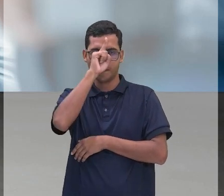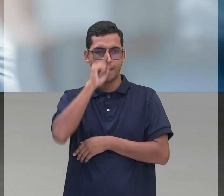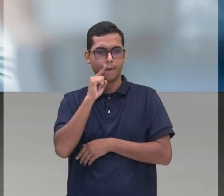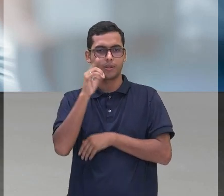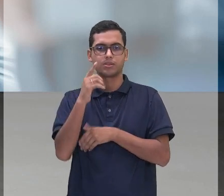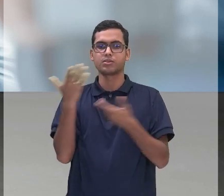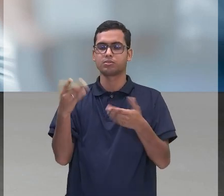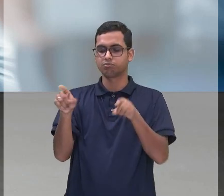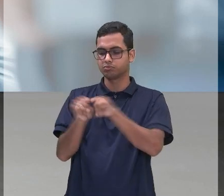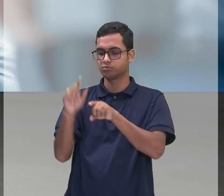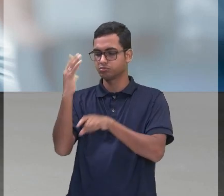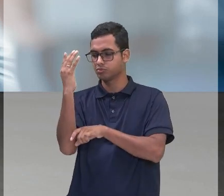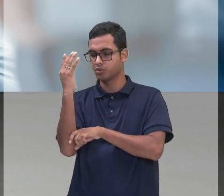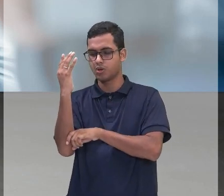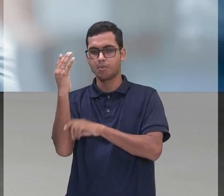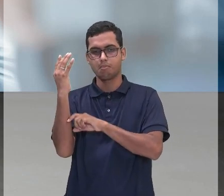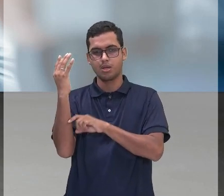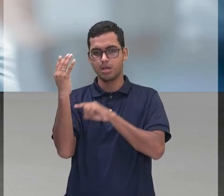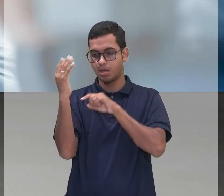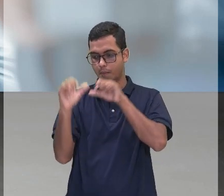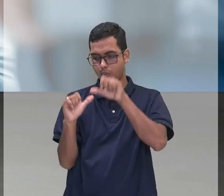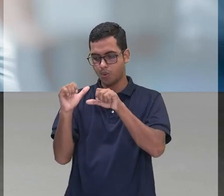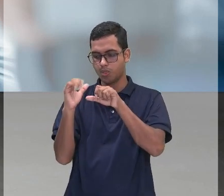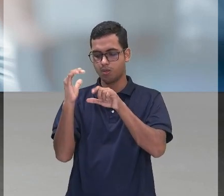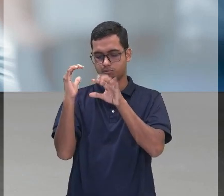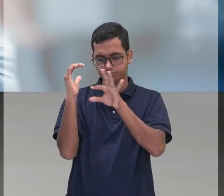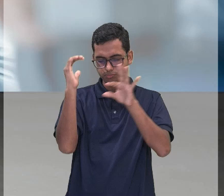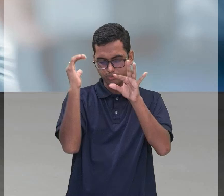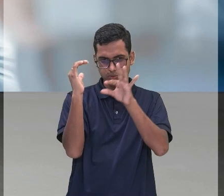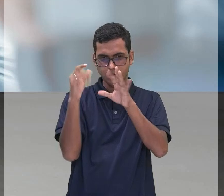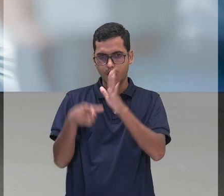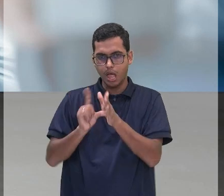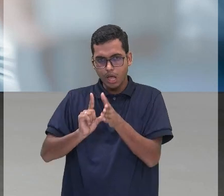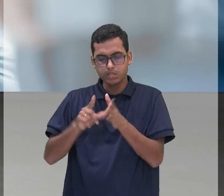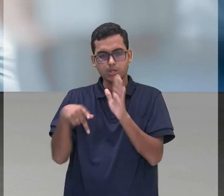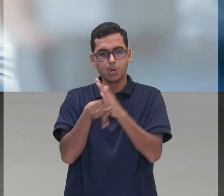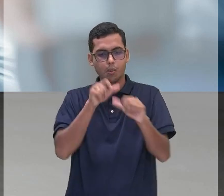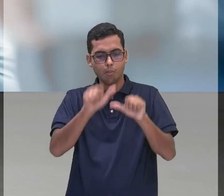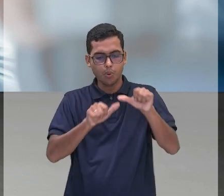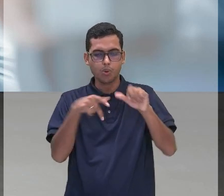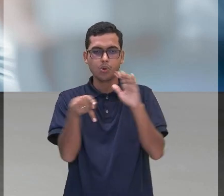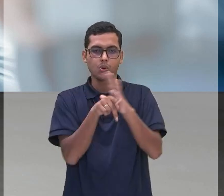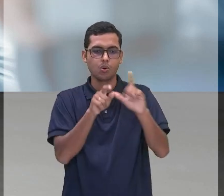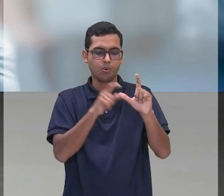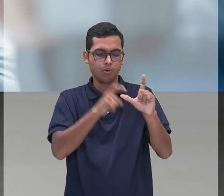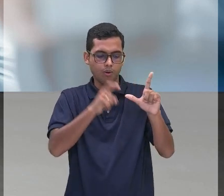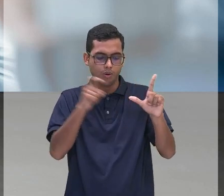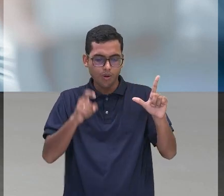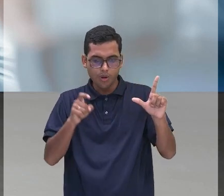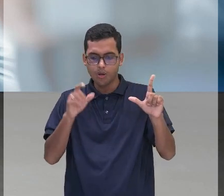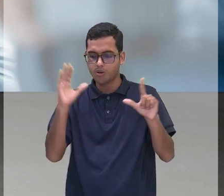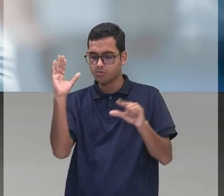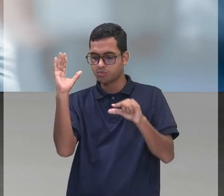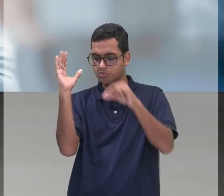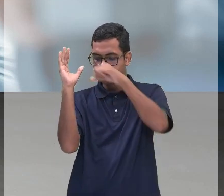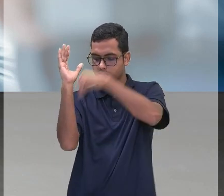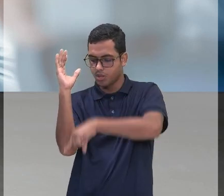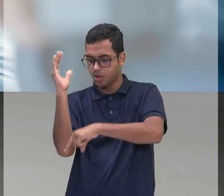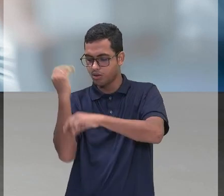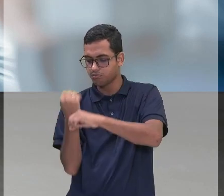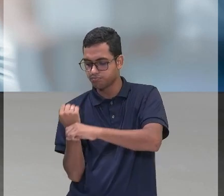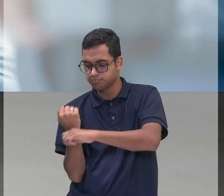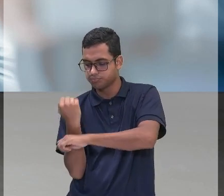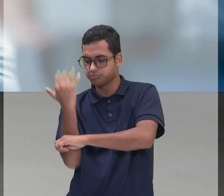sendo manipulado. E para isso, né, para que ele consiga ser manipulado para determinado fim, existe essa enzima